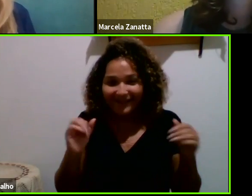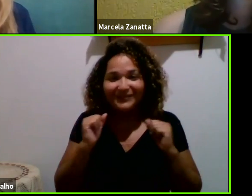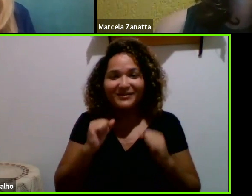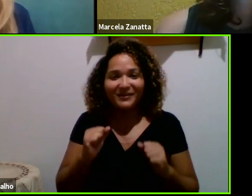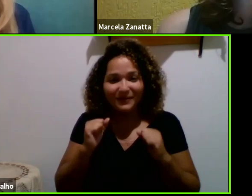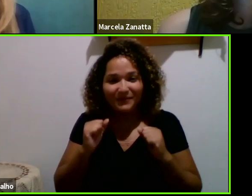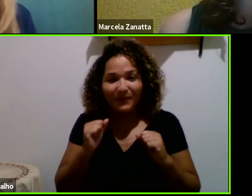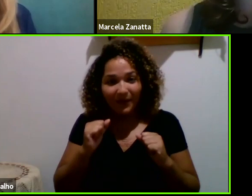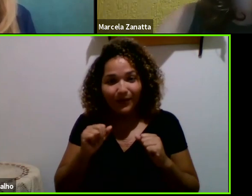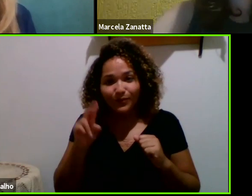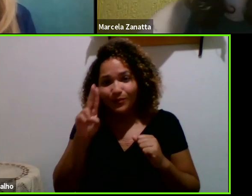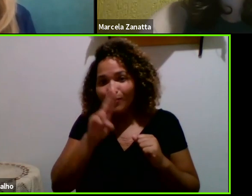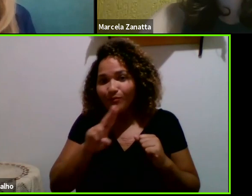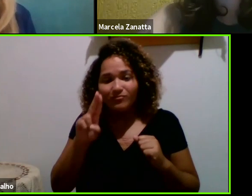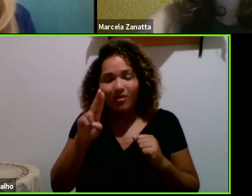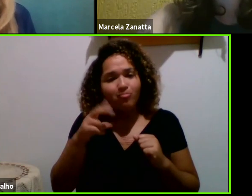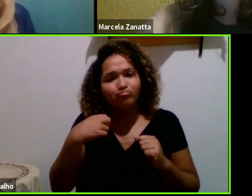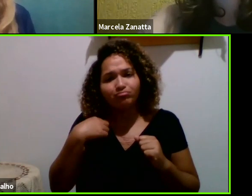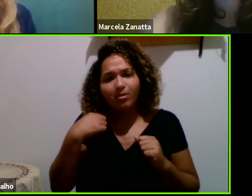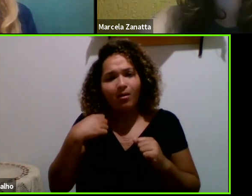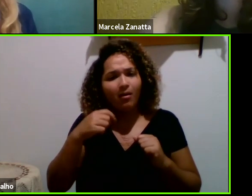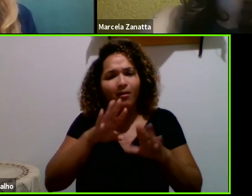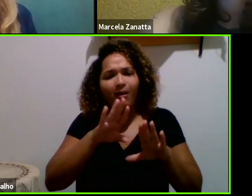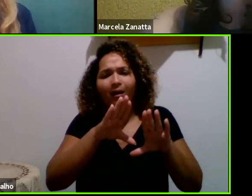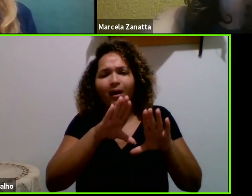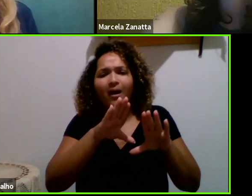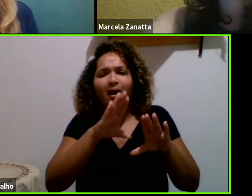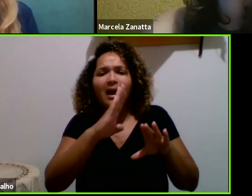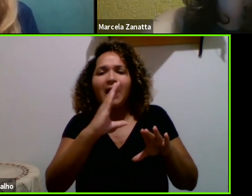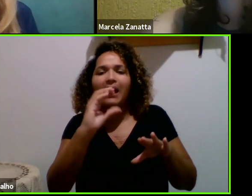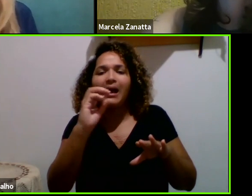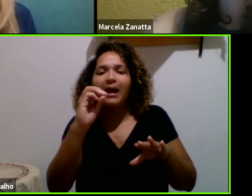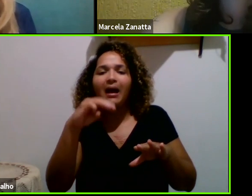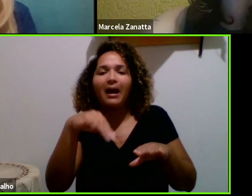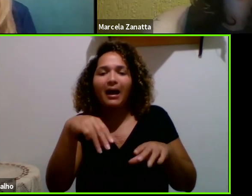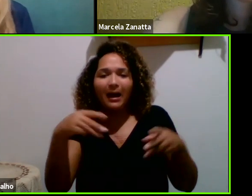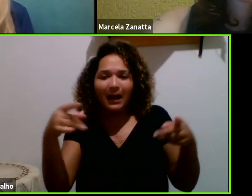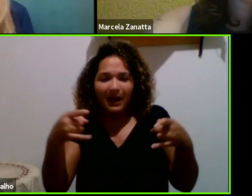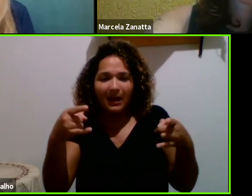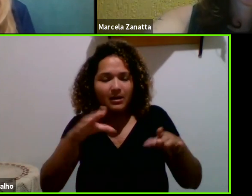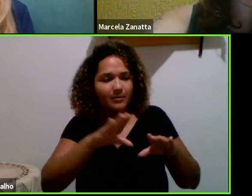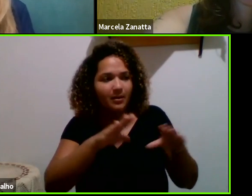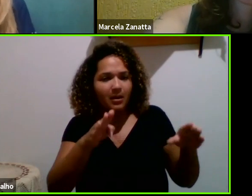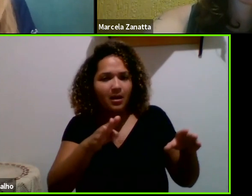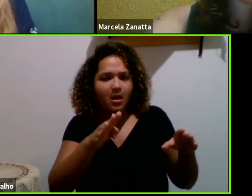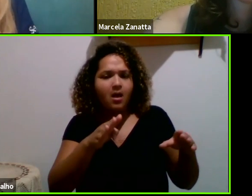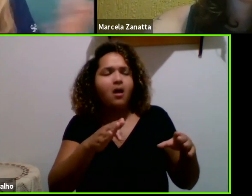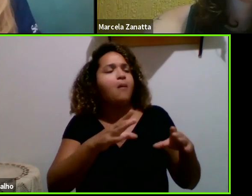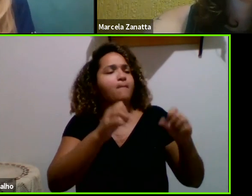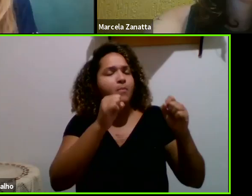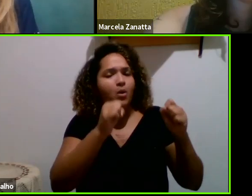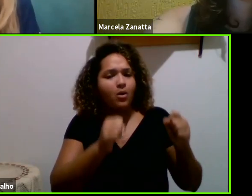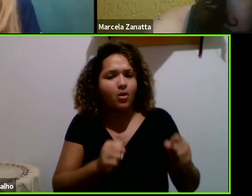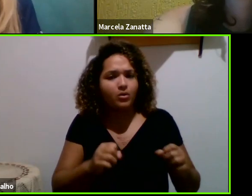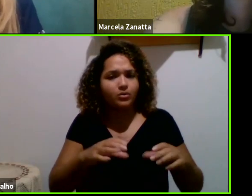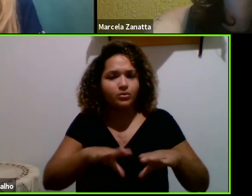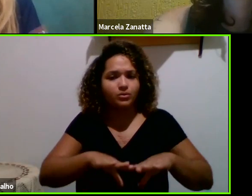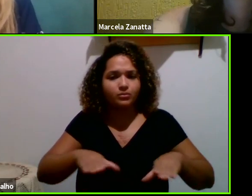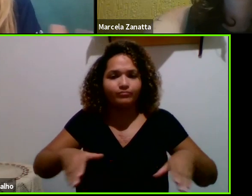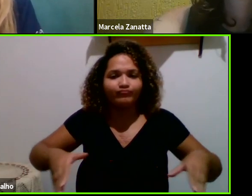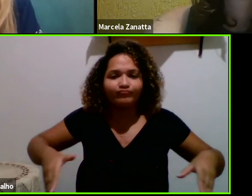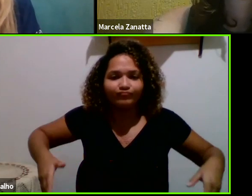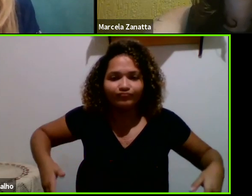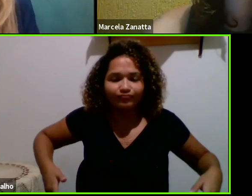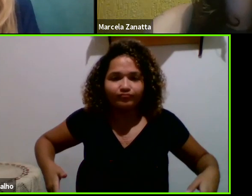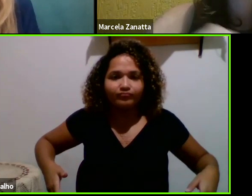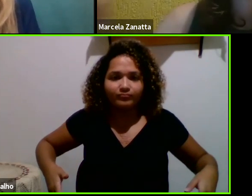gente pode substituir o rebozo pelo lençol, porque eu não posso levar um rebozo e compartilhar esse rebozo com todo mundo, ainda